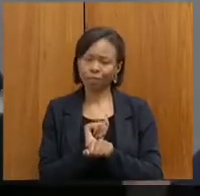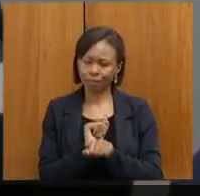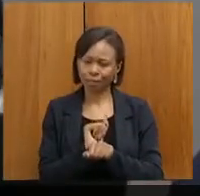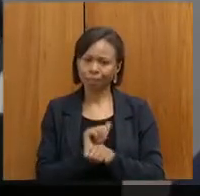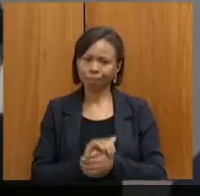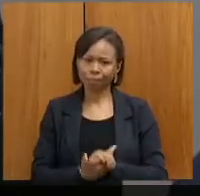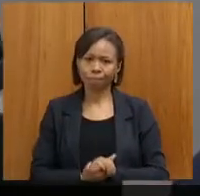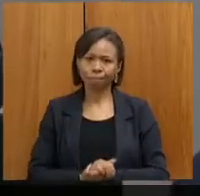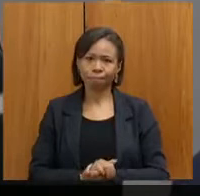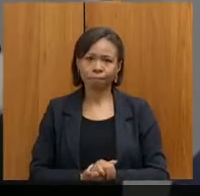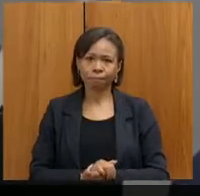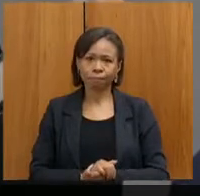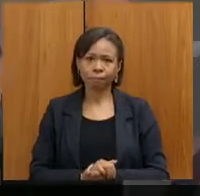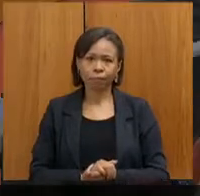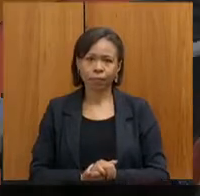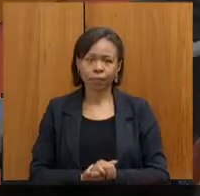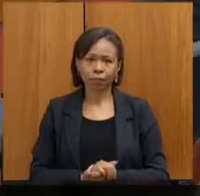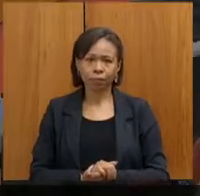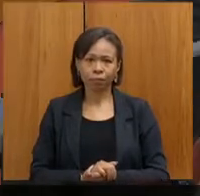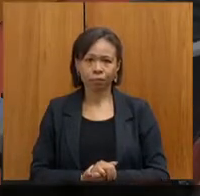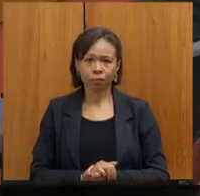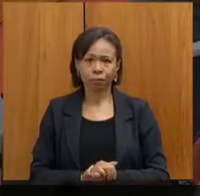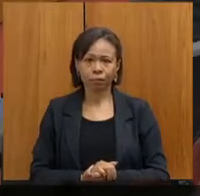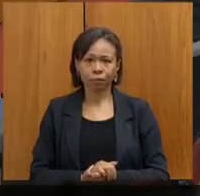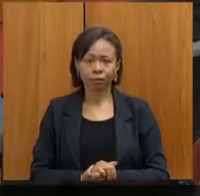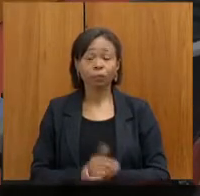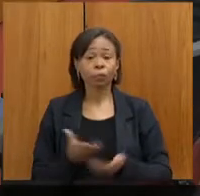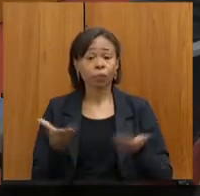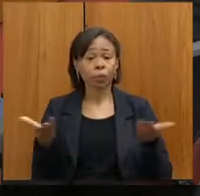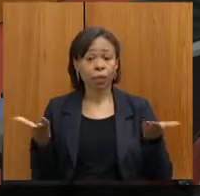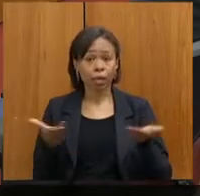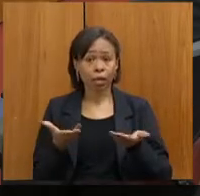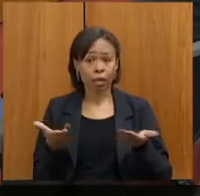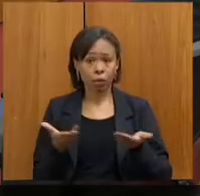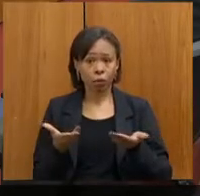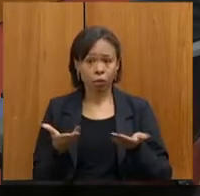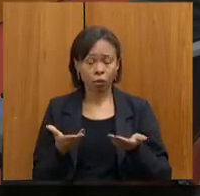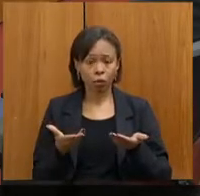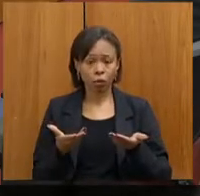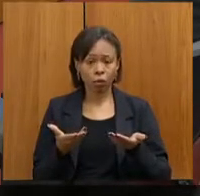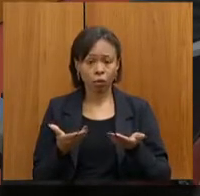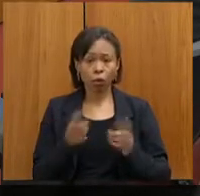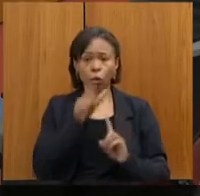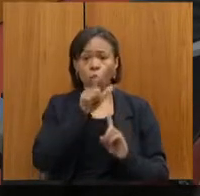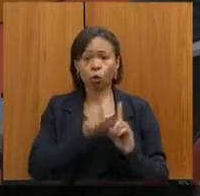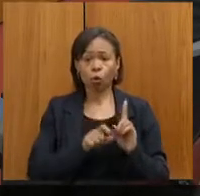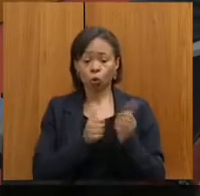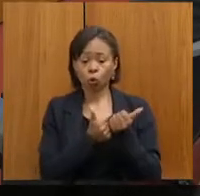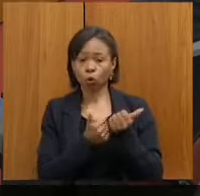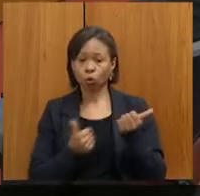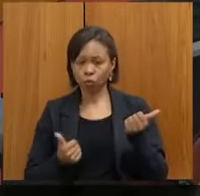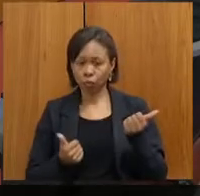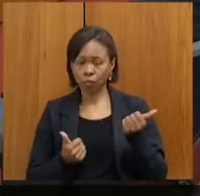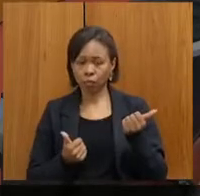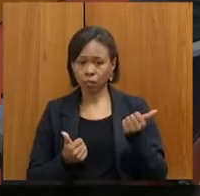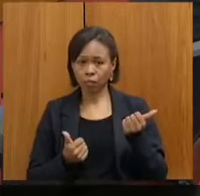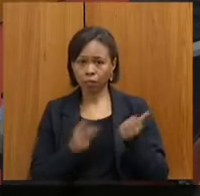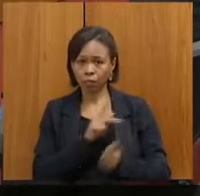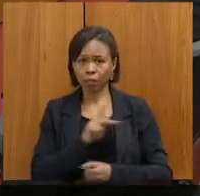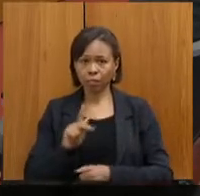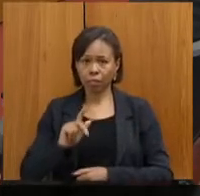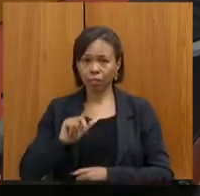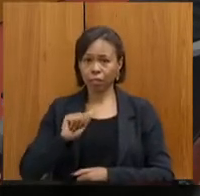estamos com você viu é agora é o nosso Lúcio Vice Presidente Antônio Carlos